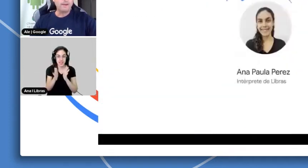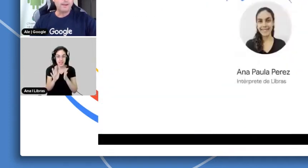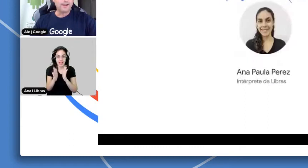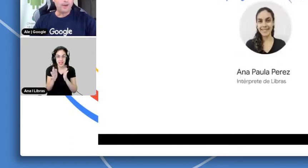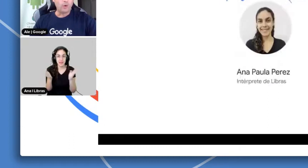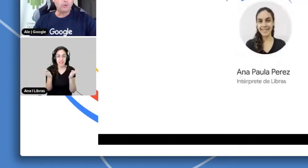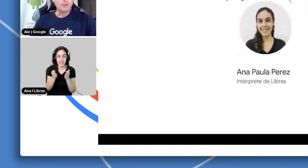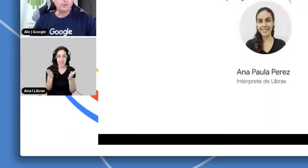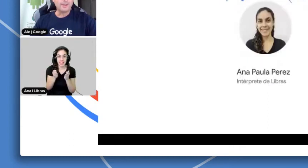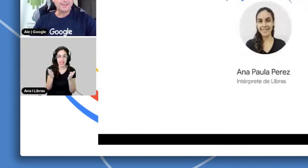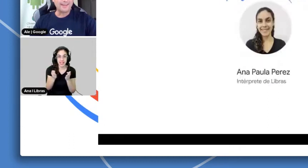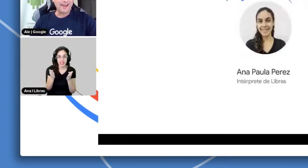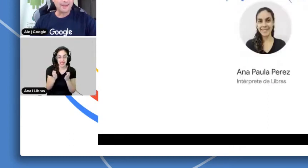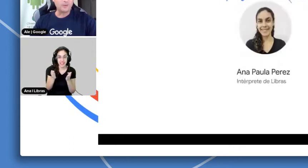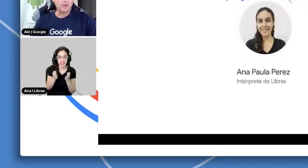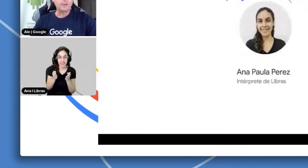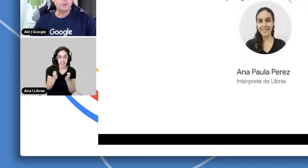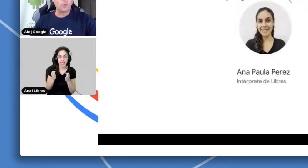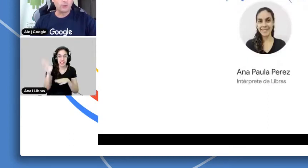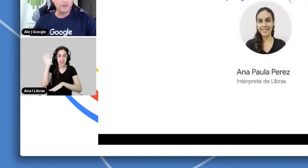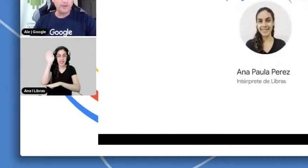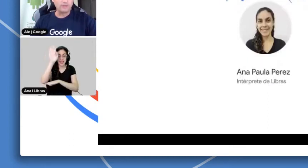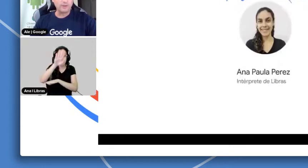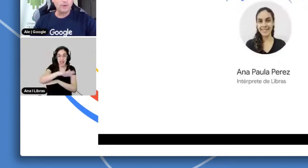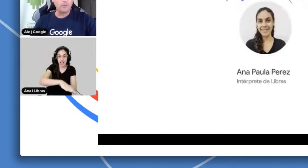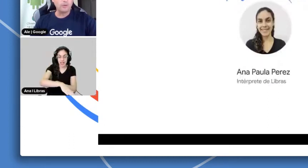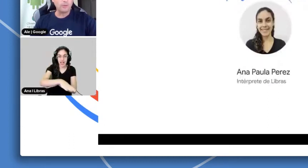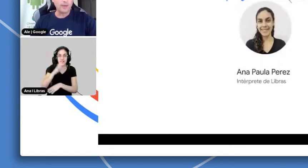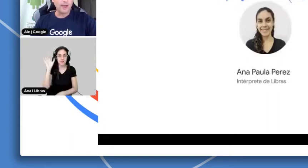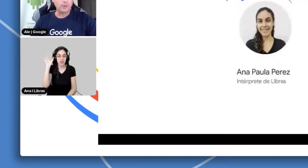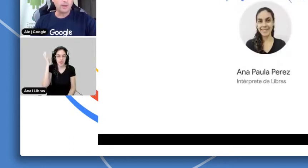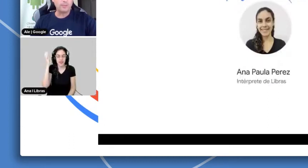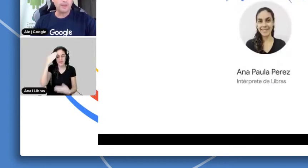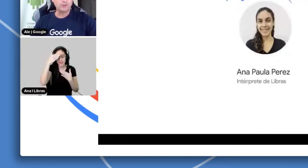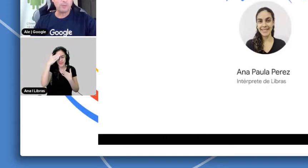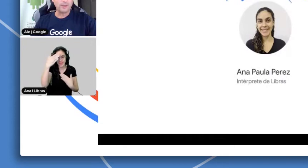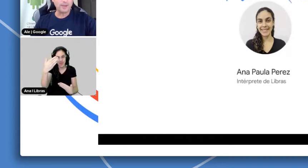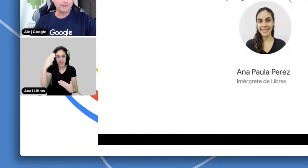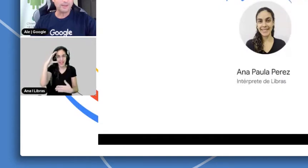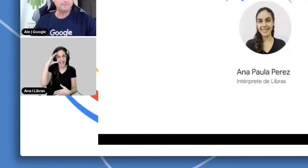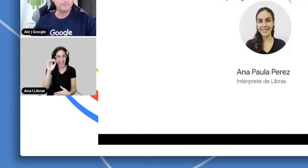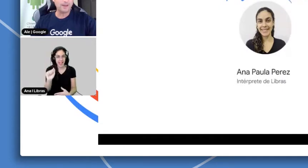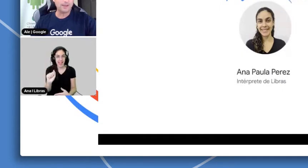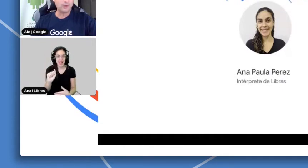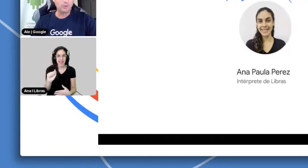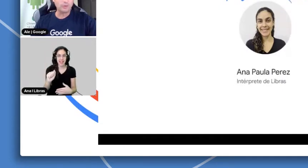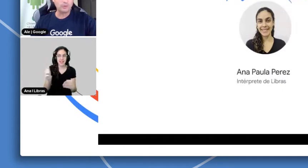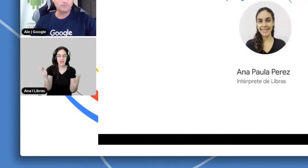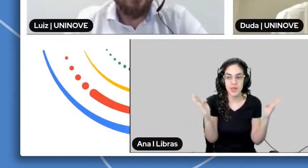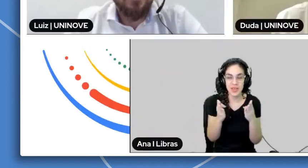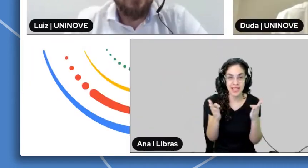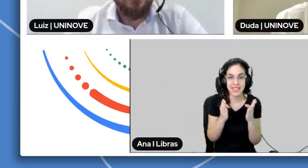ao longo de toda essa tarde, durante todo o evento. Então, muito obrigado, Ana, pela sua presença aqui